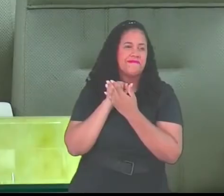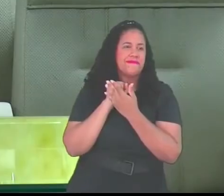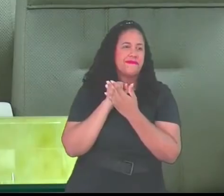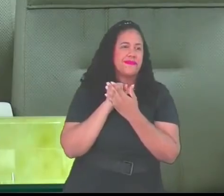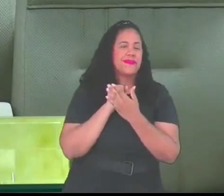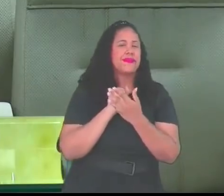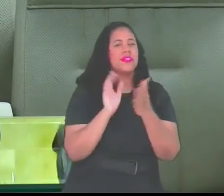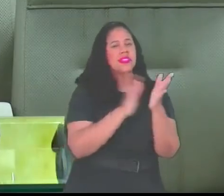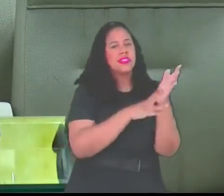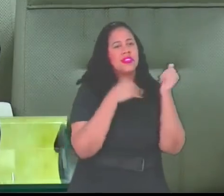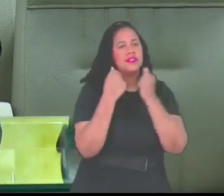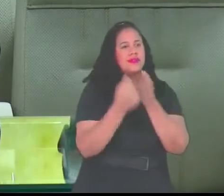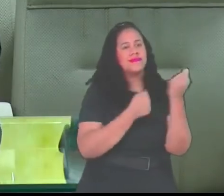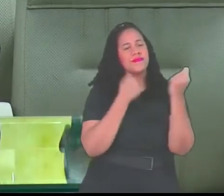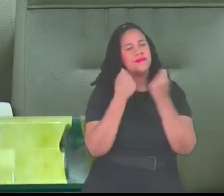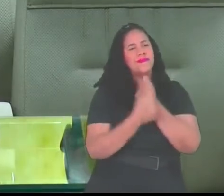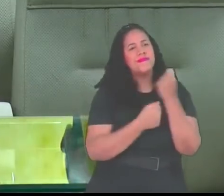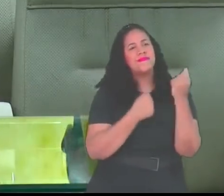Aleluia.